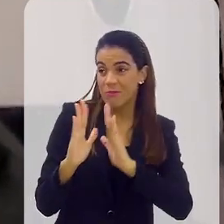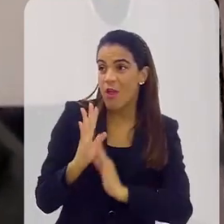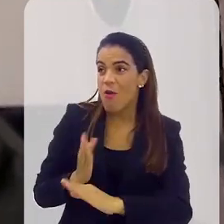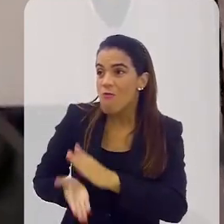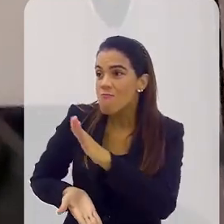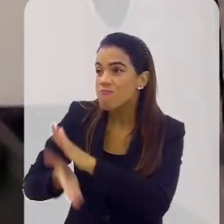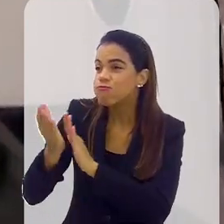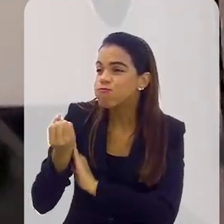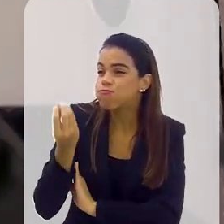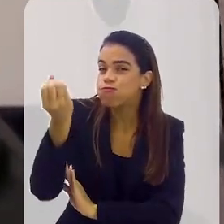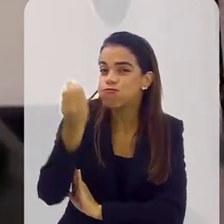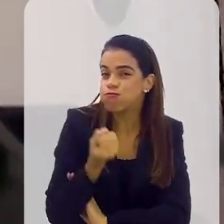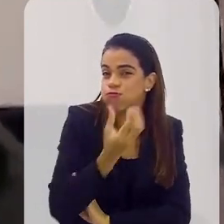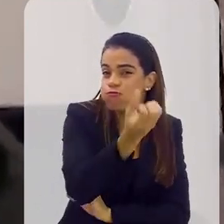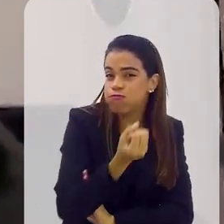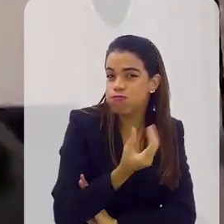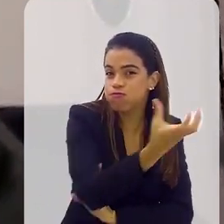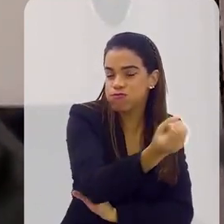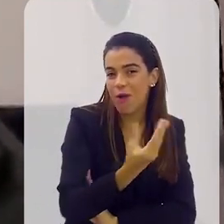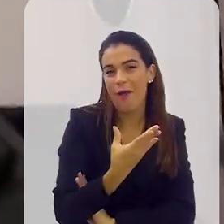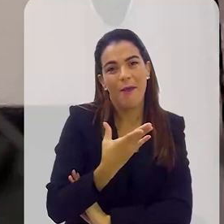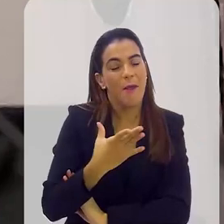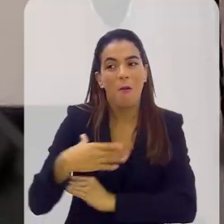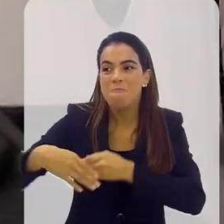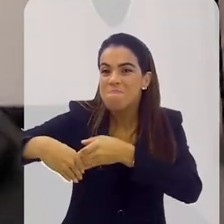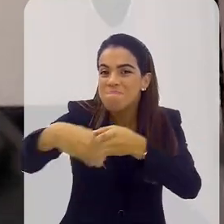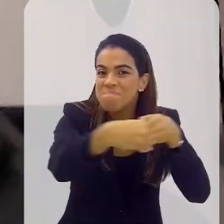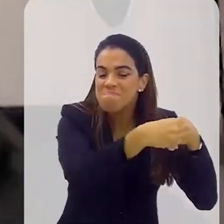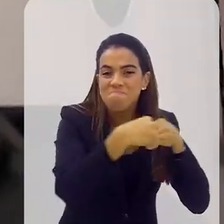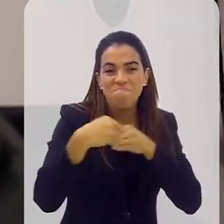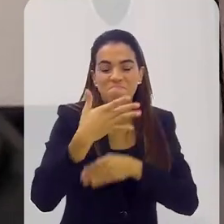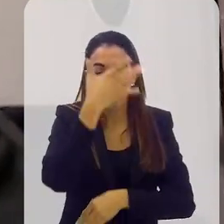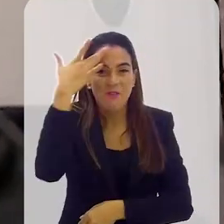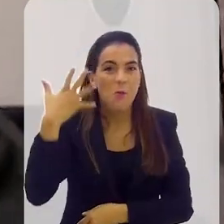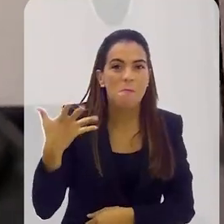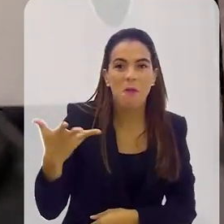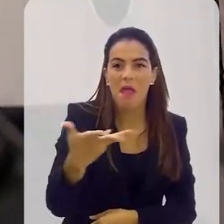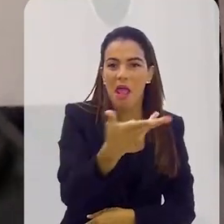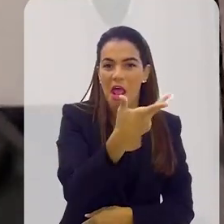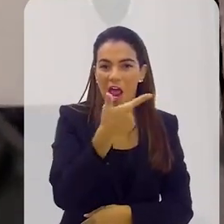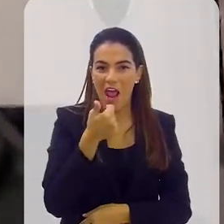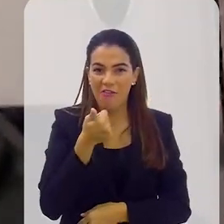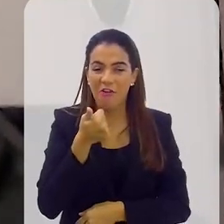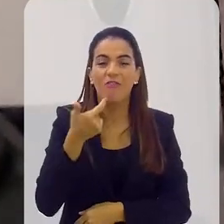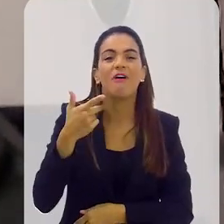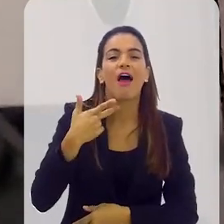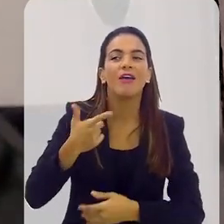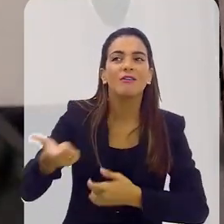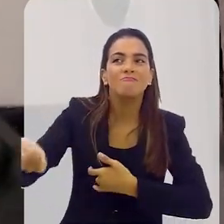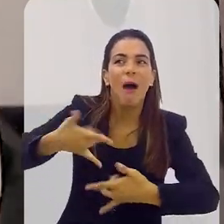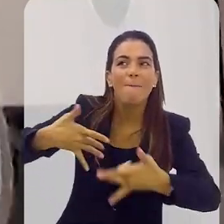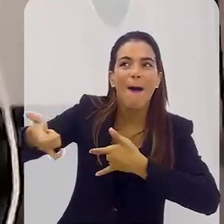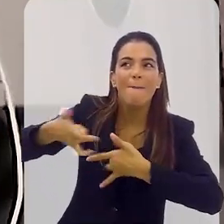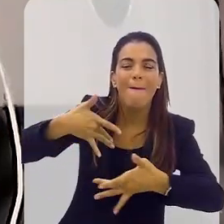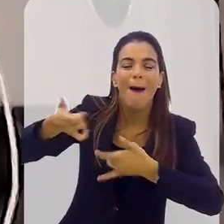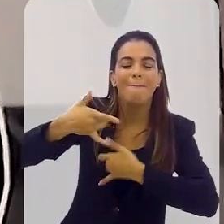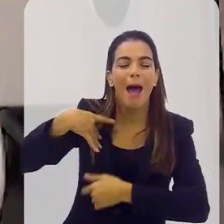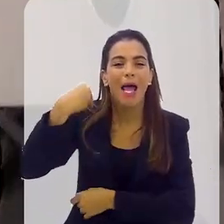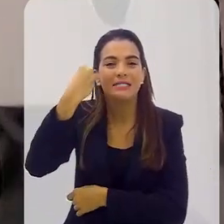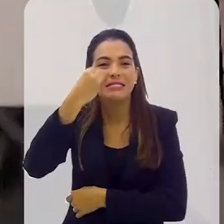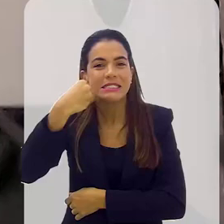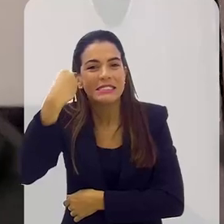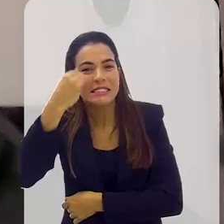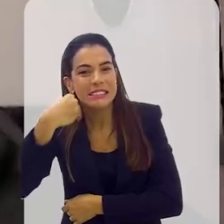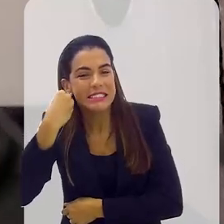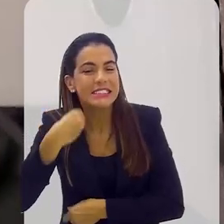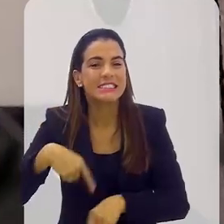gente boa, muita gente ruim também nessa época. E tudo isso a gente vai acumulando, né? Essas pequenas experiências e